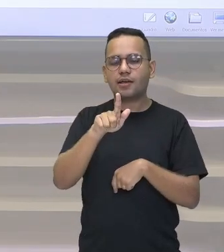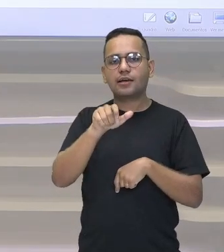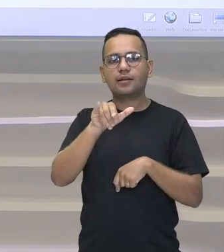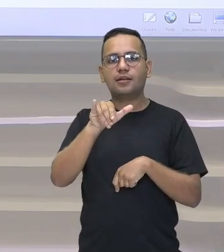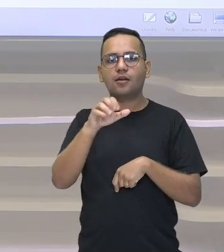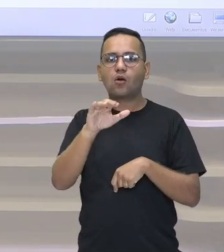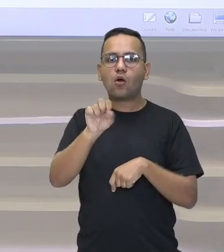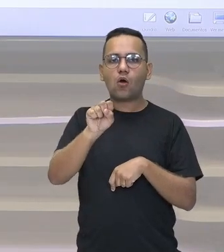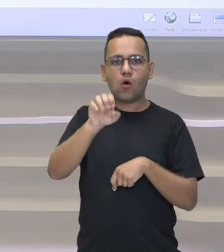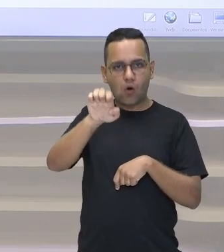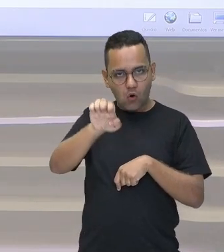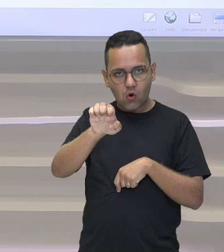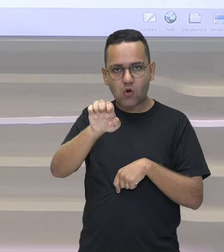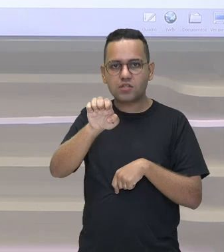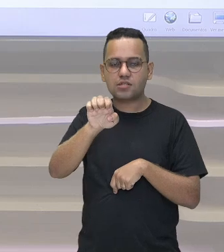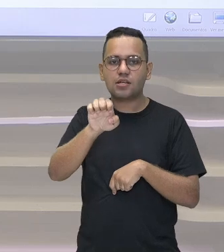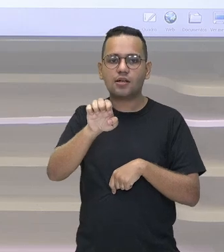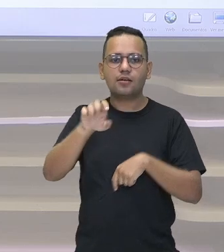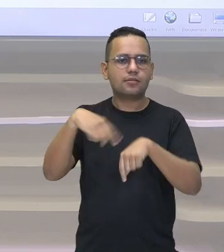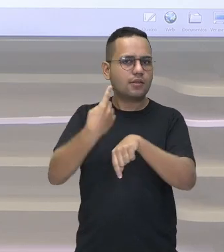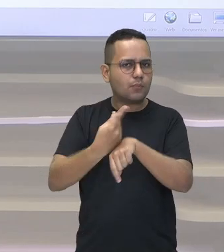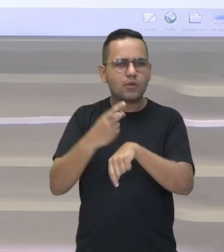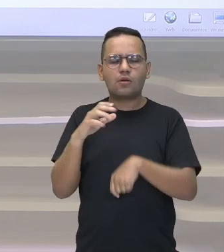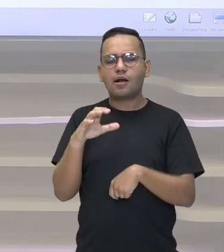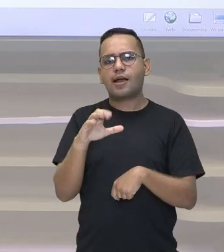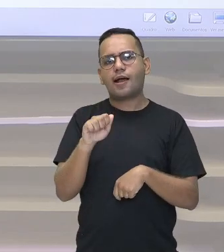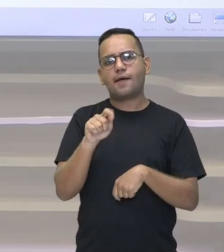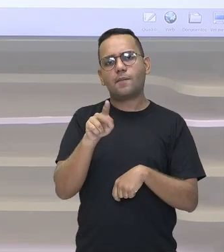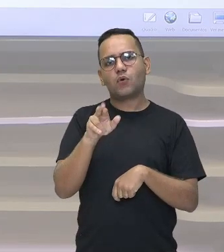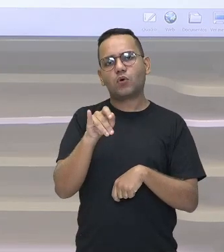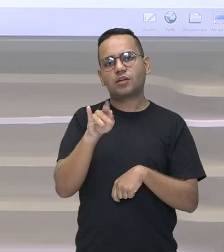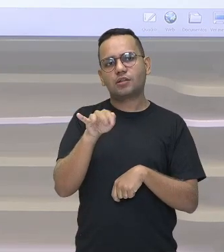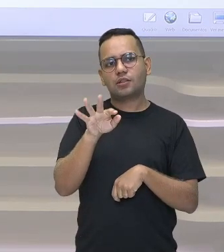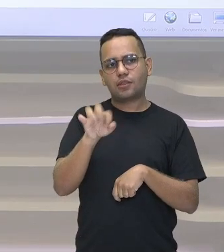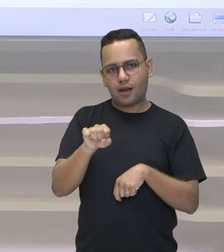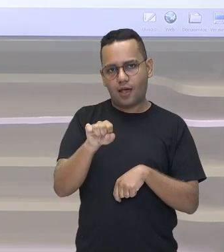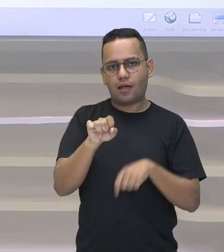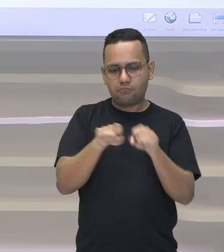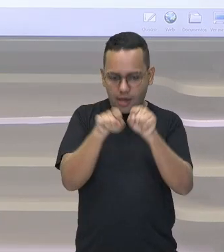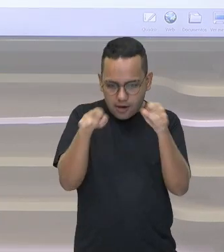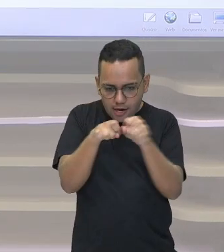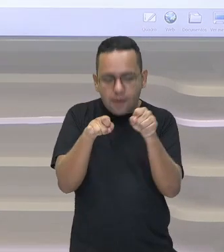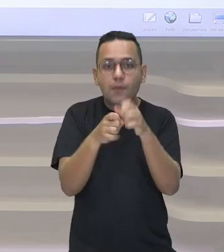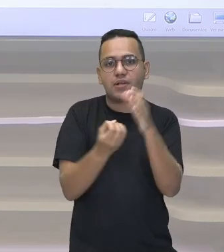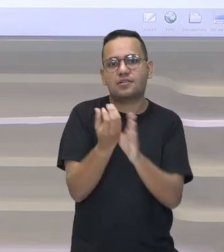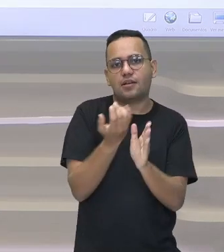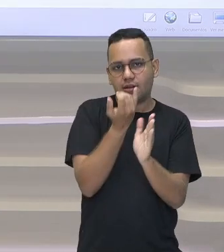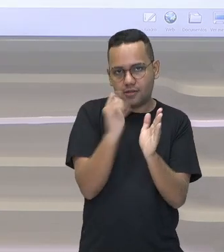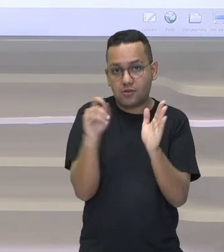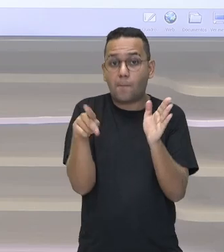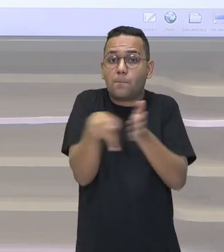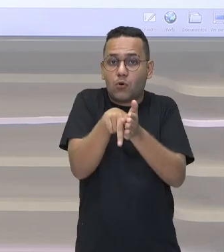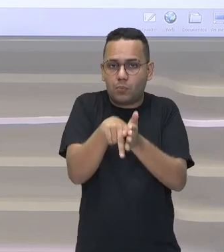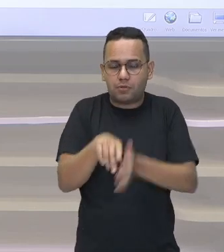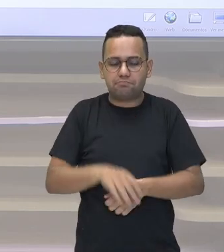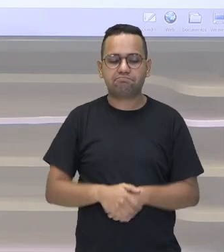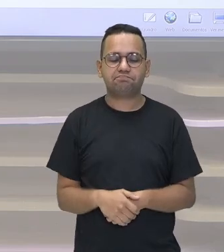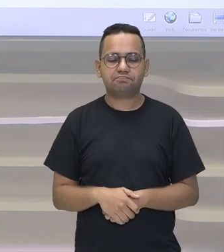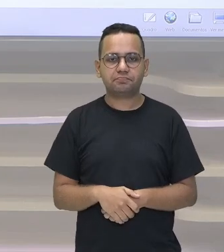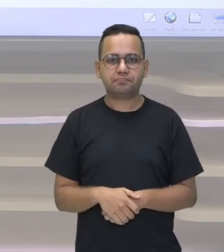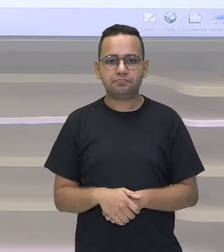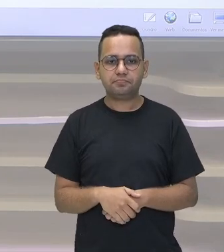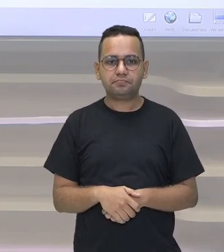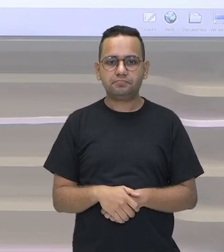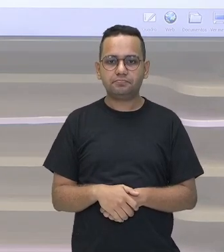da fotossíntese, que é o carboidrato que eles precisam quebrar para obter energia. Então, a nossa cadeia